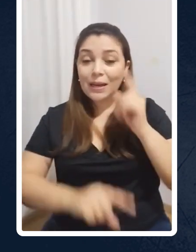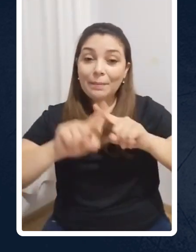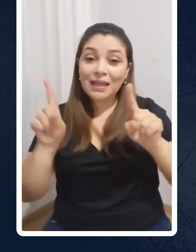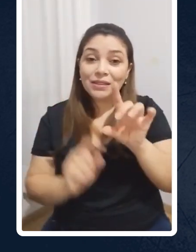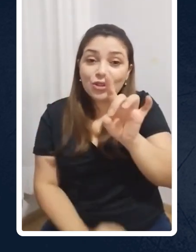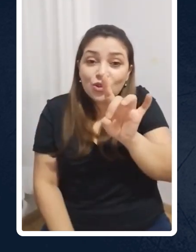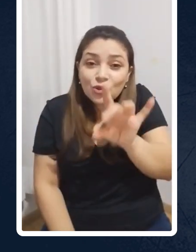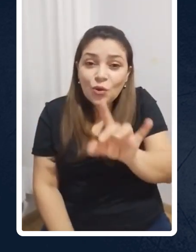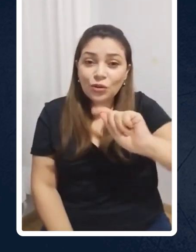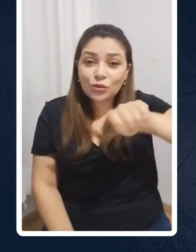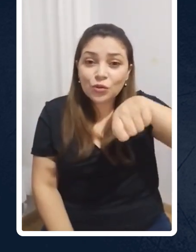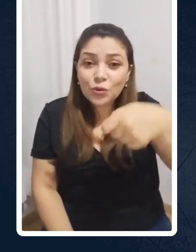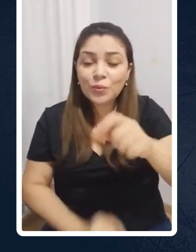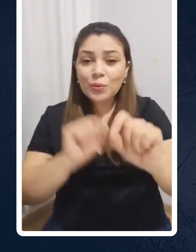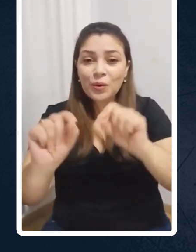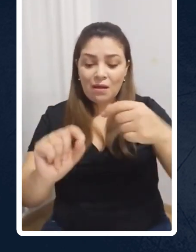Não é a mãe Yara.